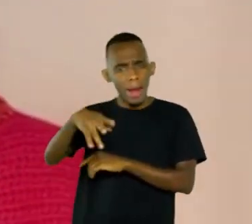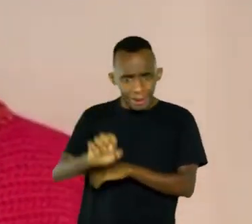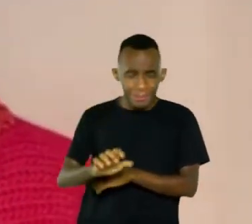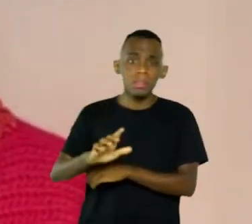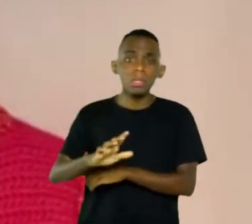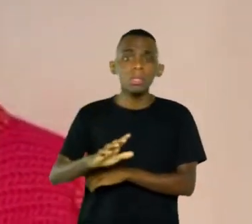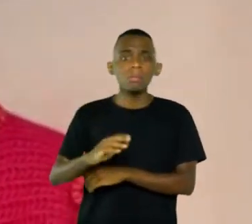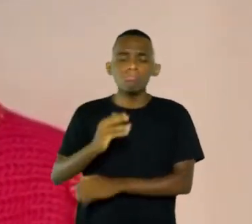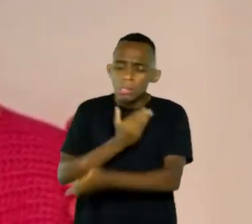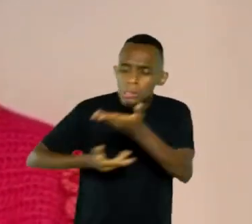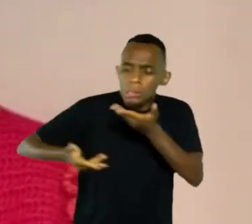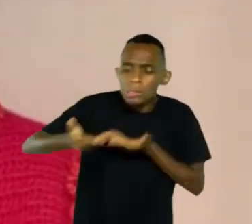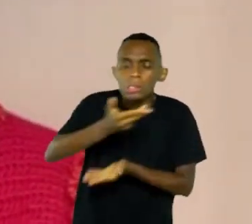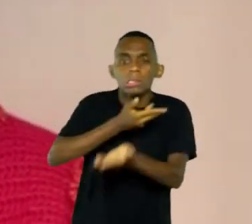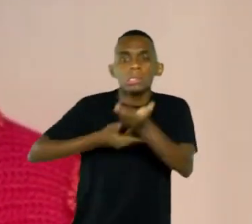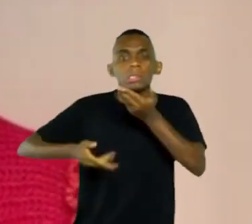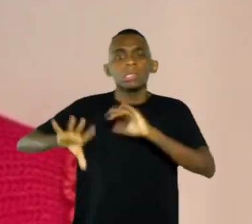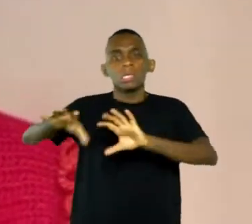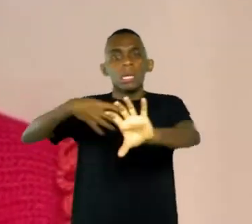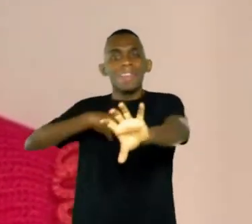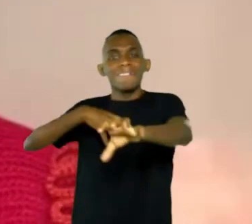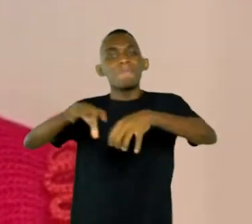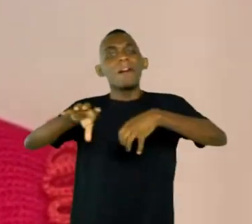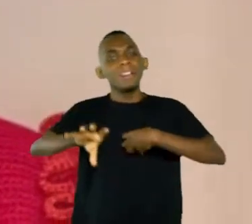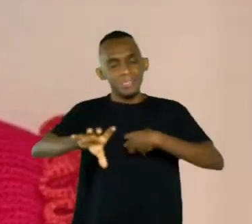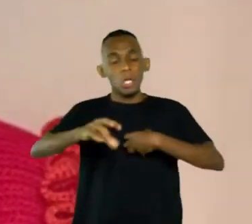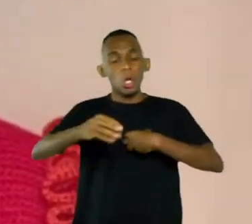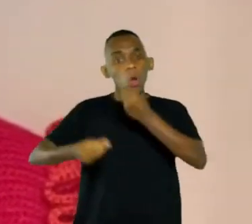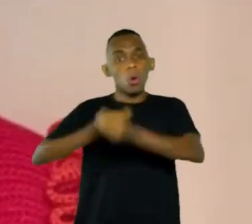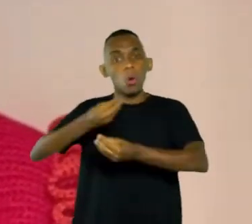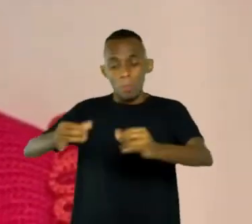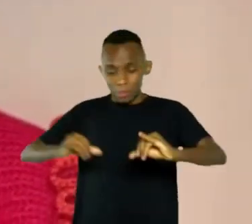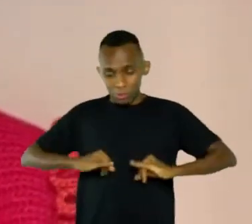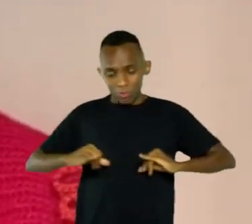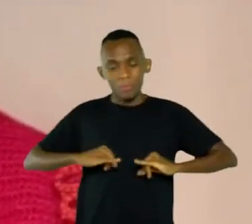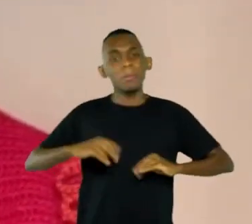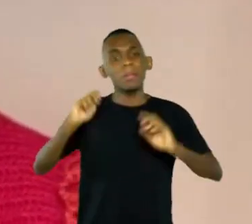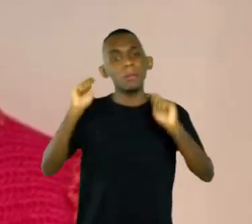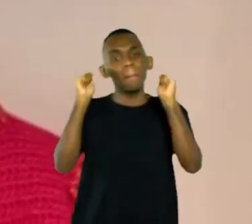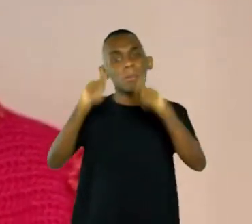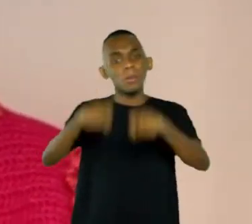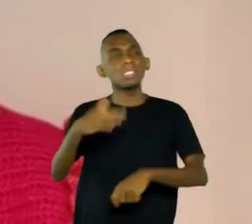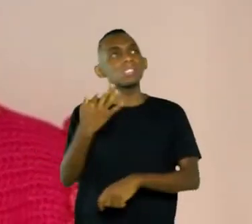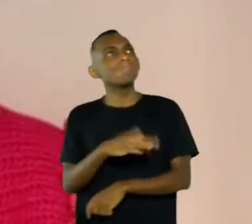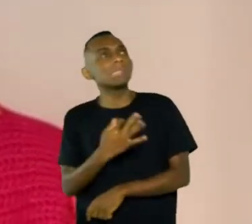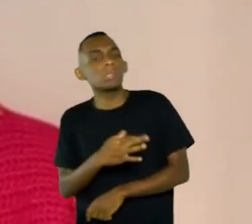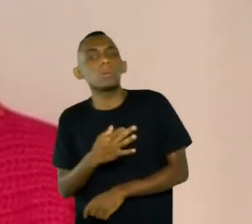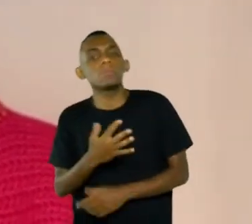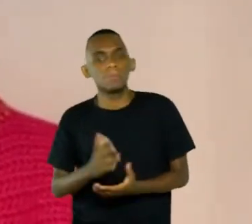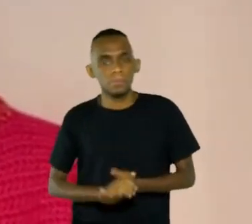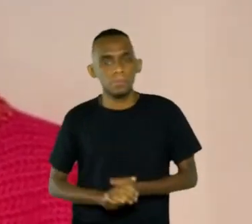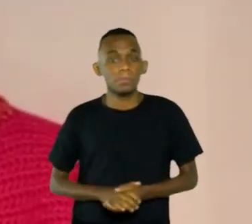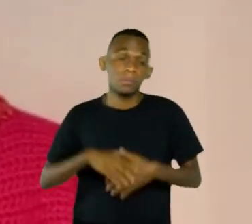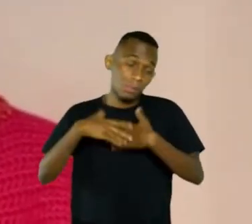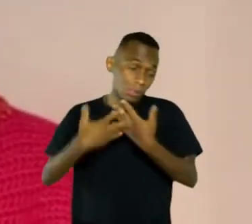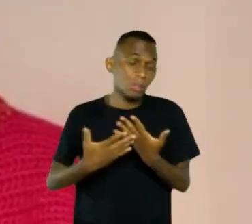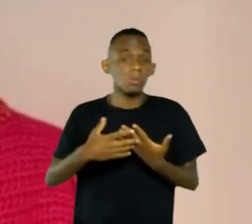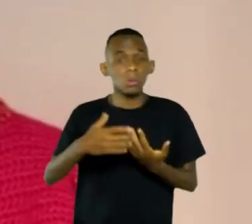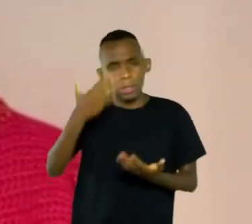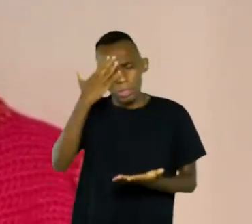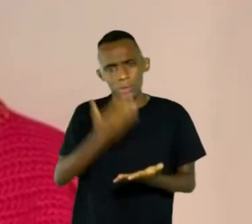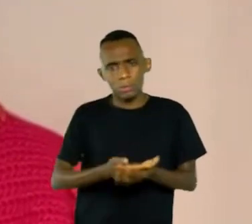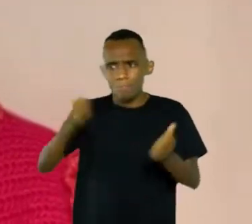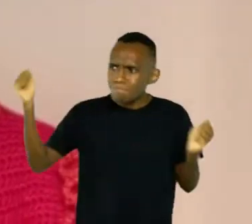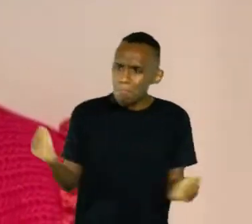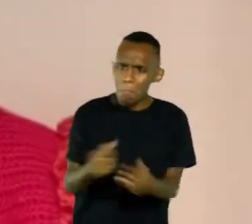de muito amor. Isso é muito lindo, né? Como que a dor pode servir para o outro. E eu acho que aí acontece a grande mágica, né? Que é